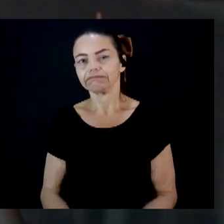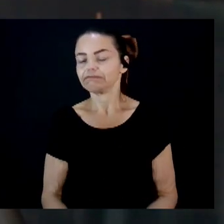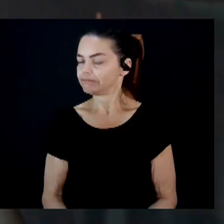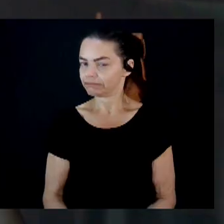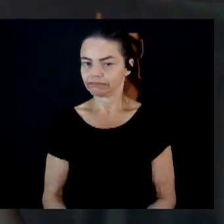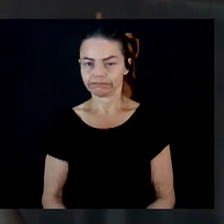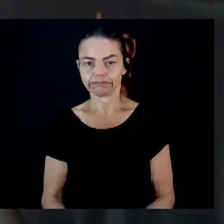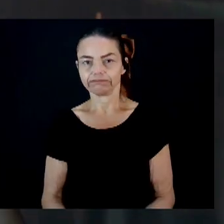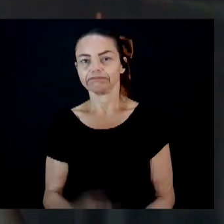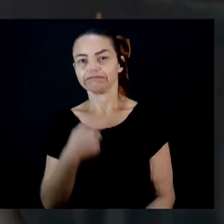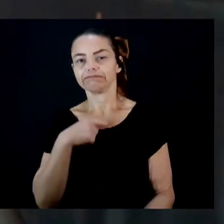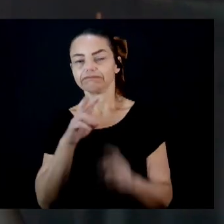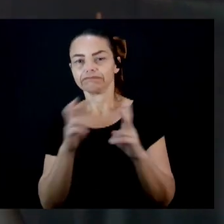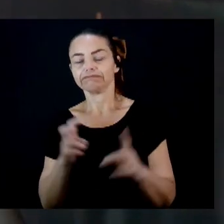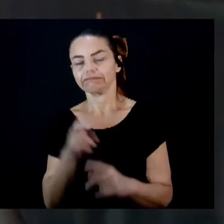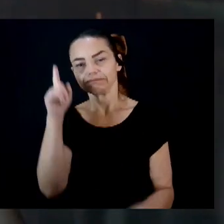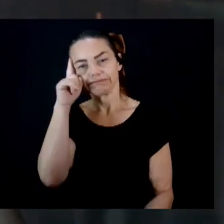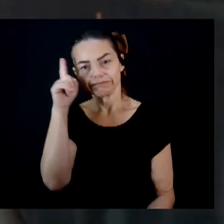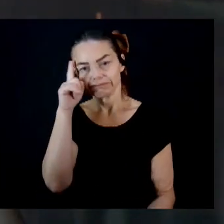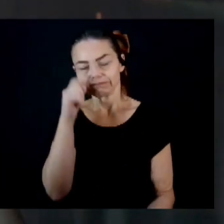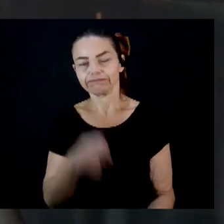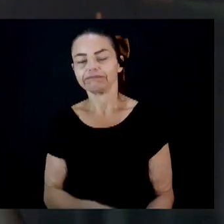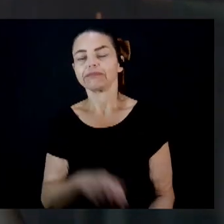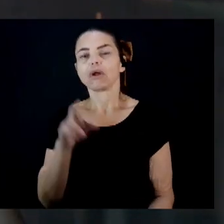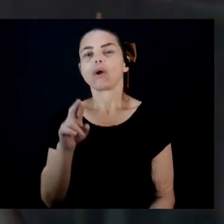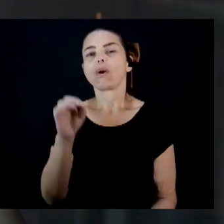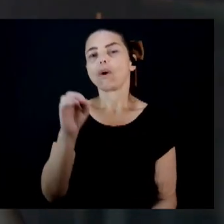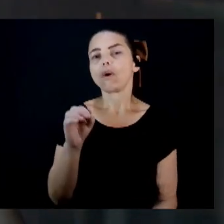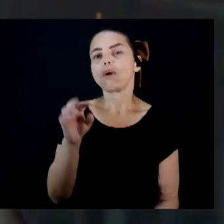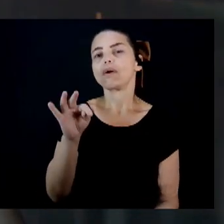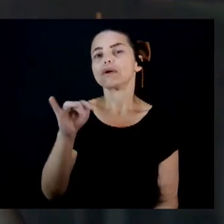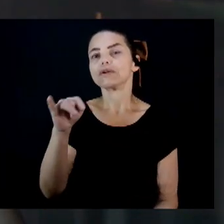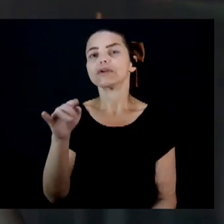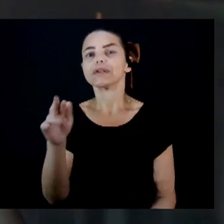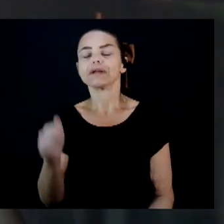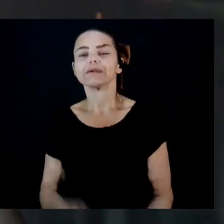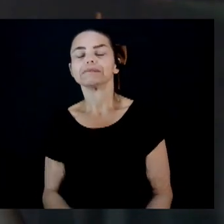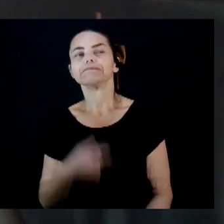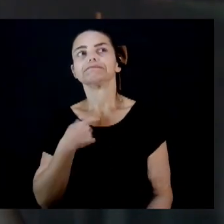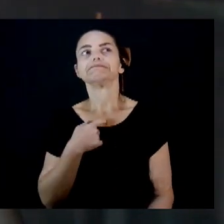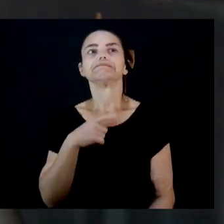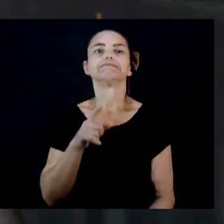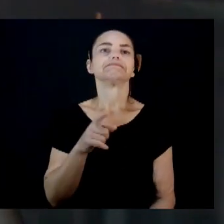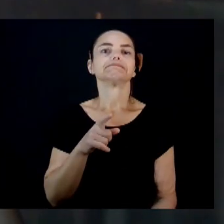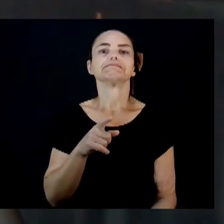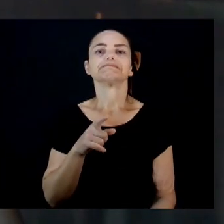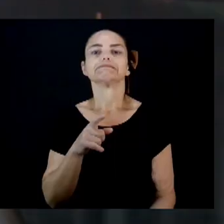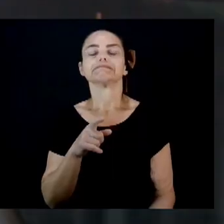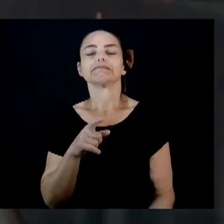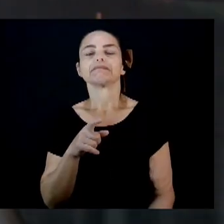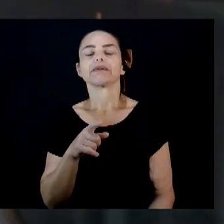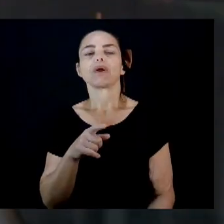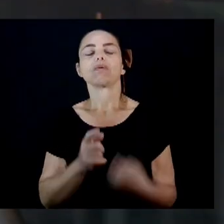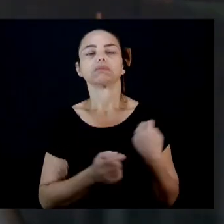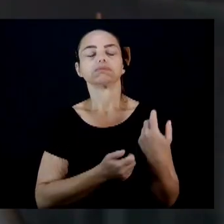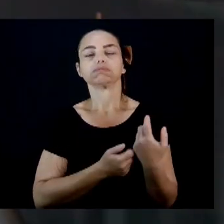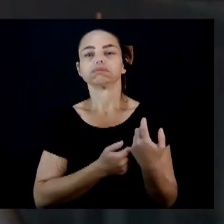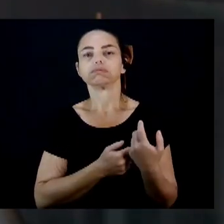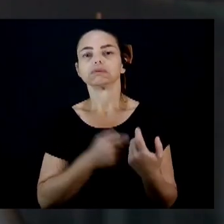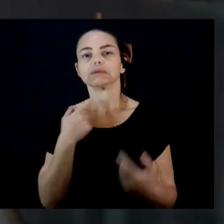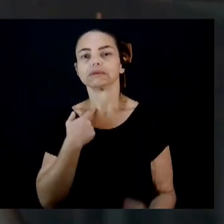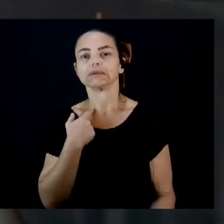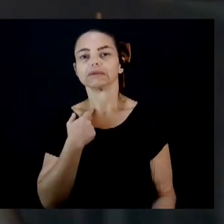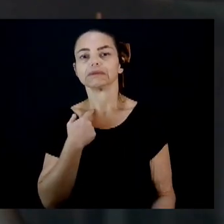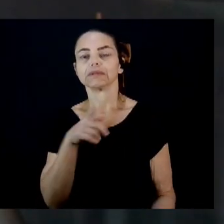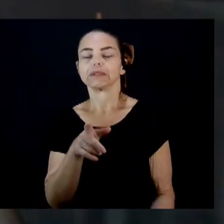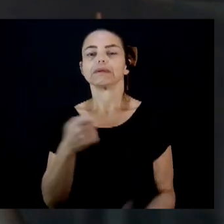fala de rotina e quando a gente fala de libido, a gente vai estar falando de pulsão. Para a gente estar aqui hoje, a gente precisou